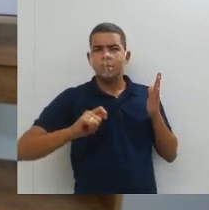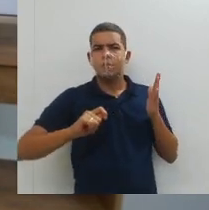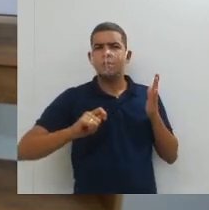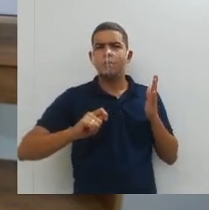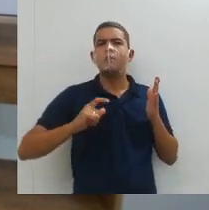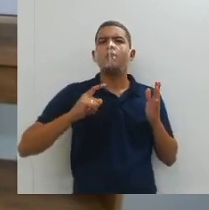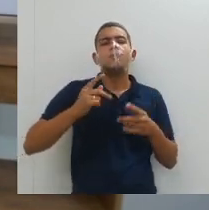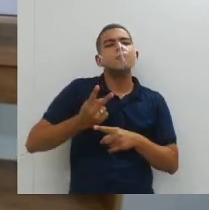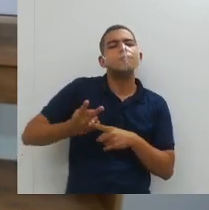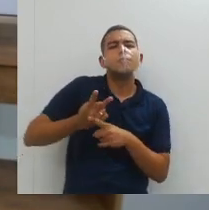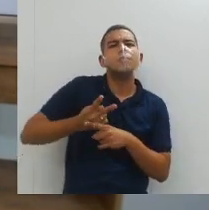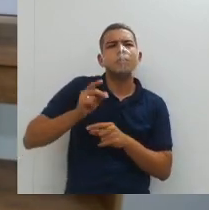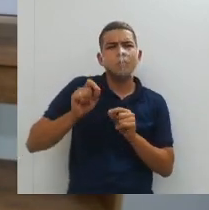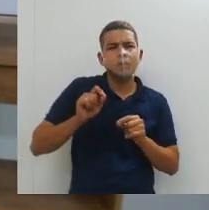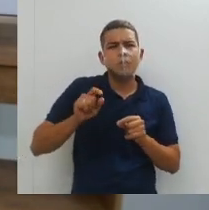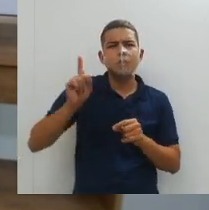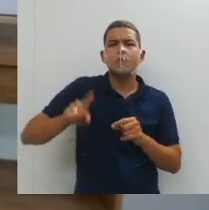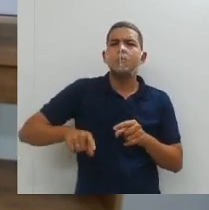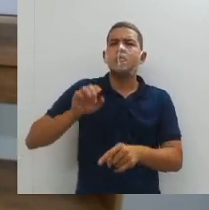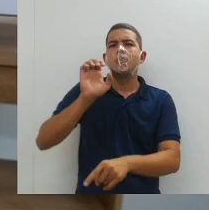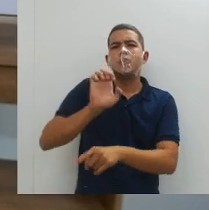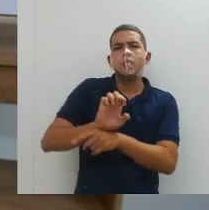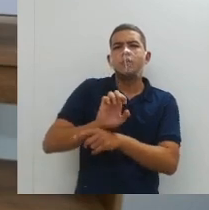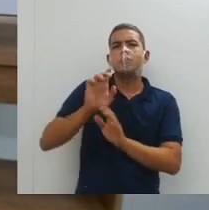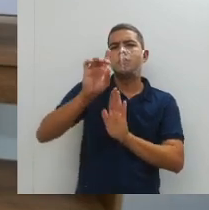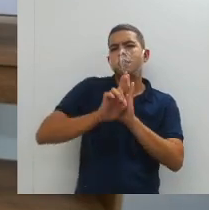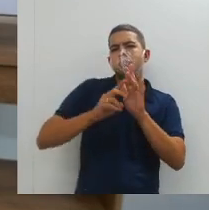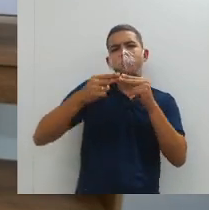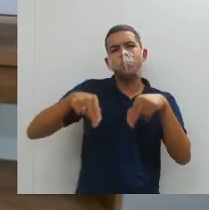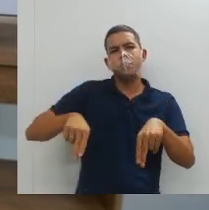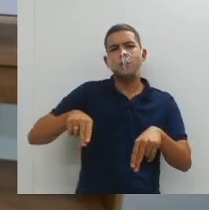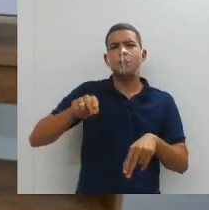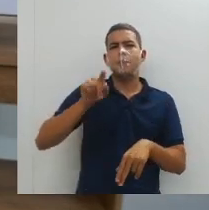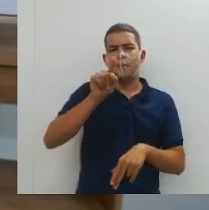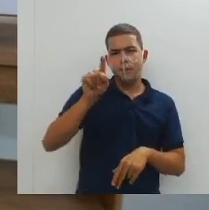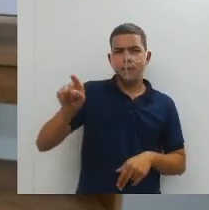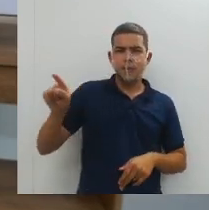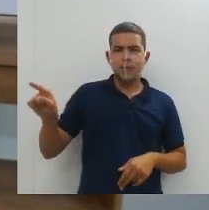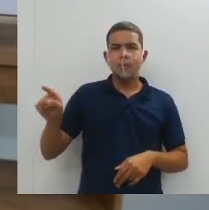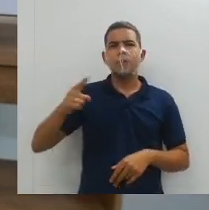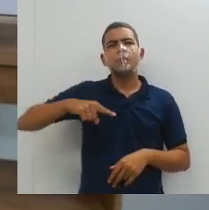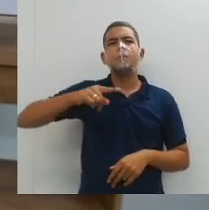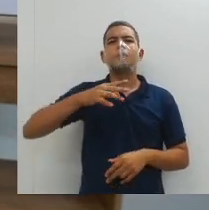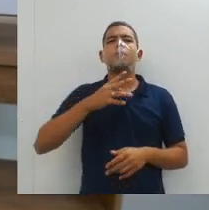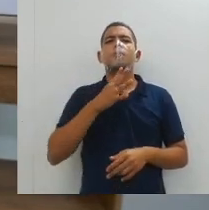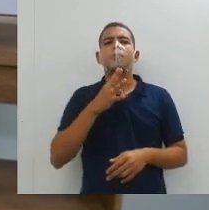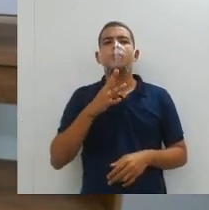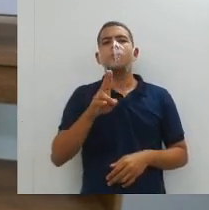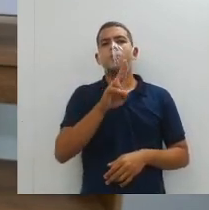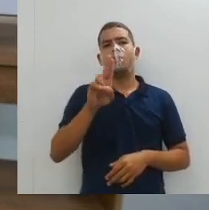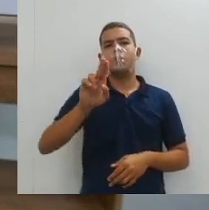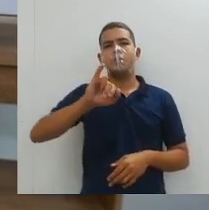procuram legitimar o Estado através do direito natural, que nós conhecemos com o nome de